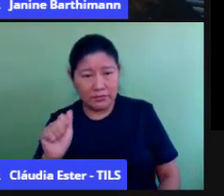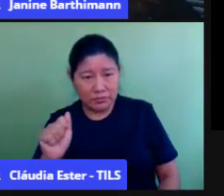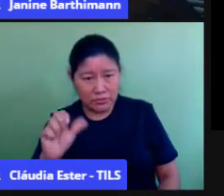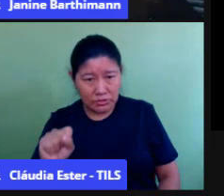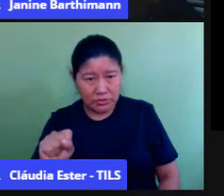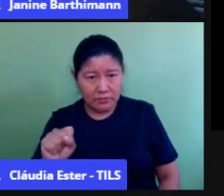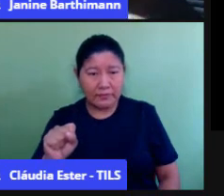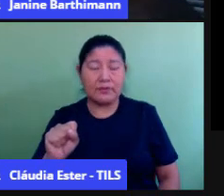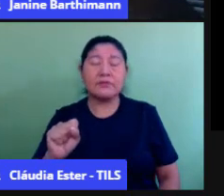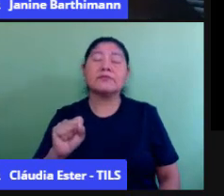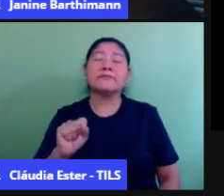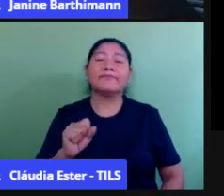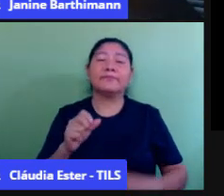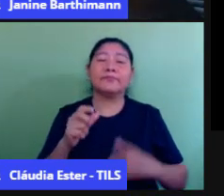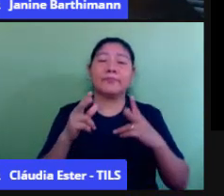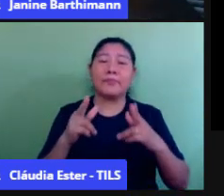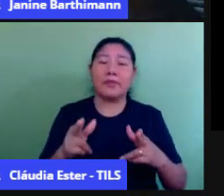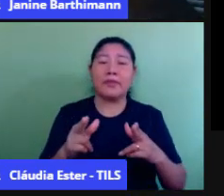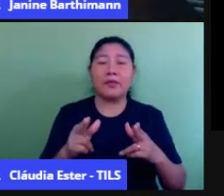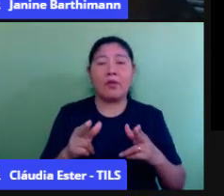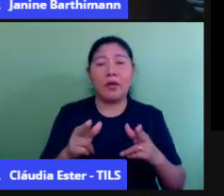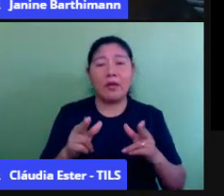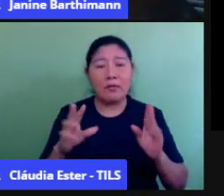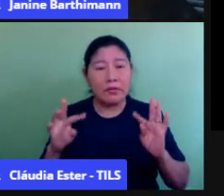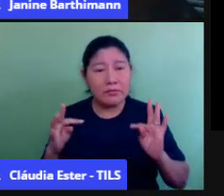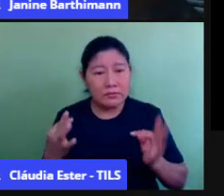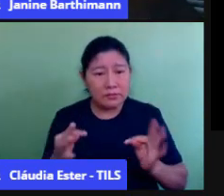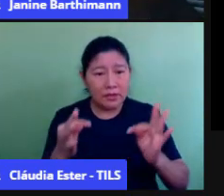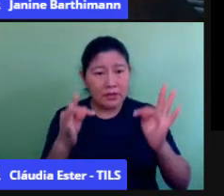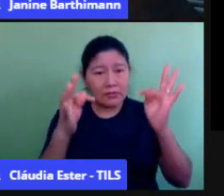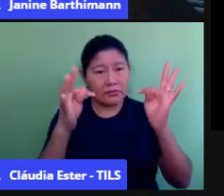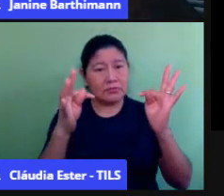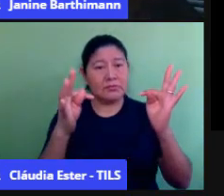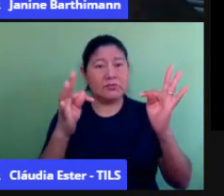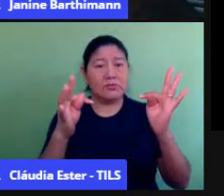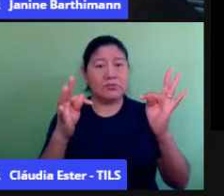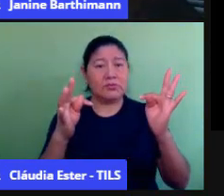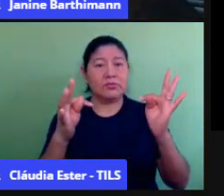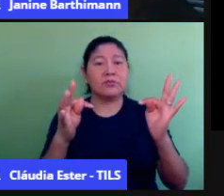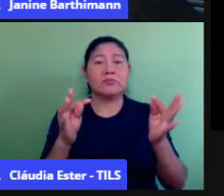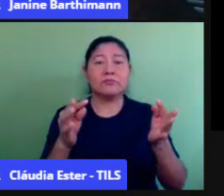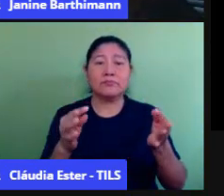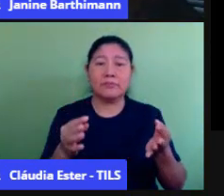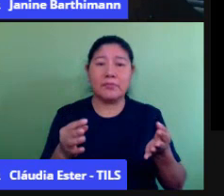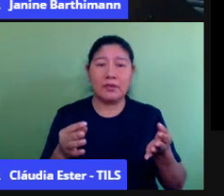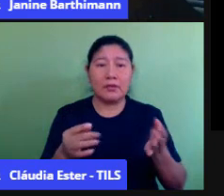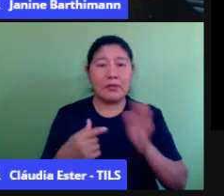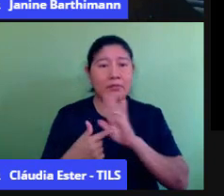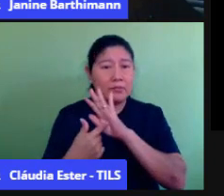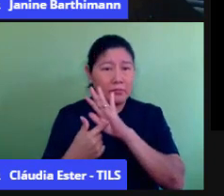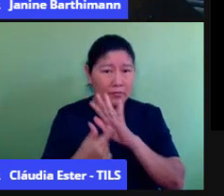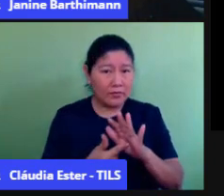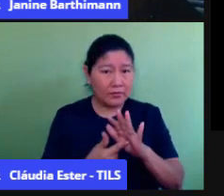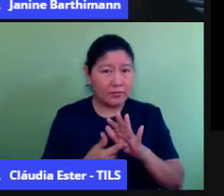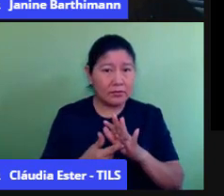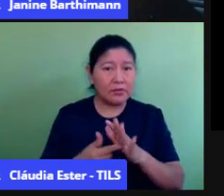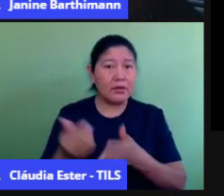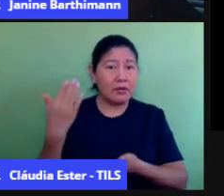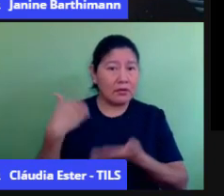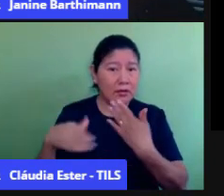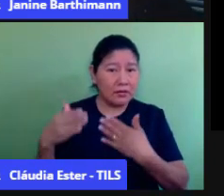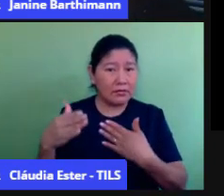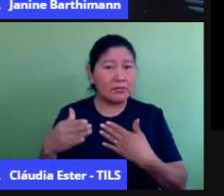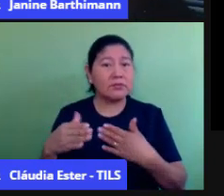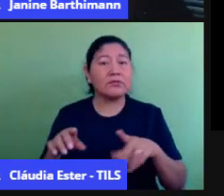as TICs e as mídias digitais, já postas em outra reflexão